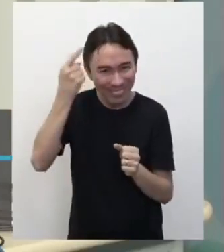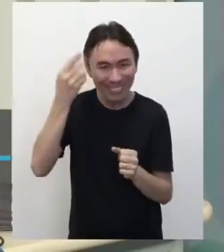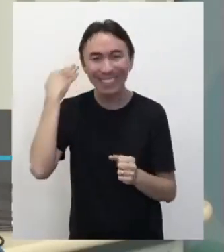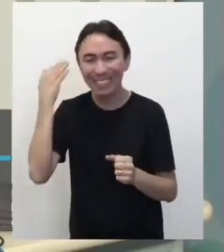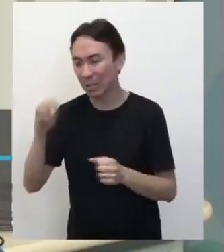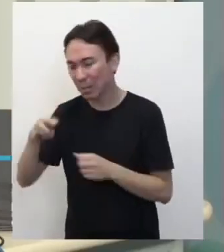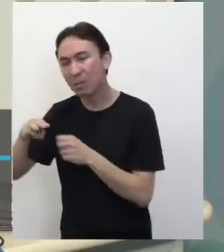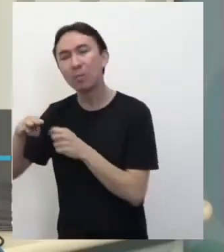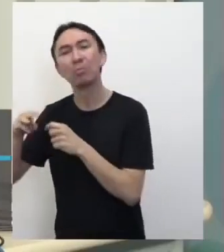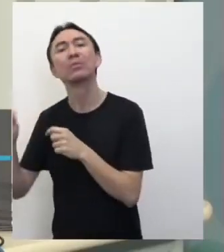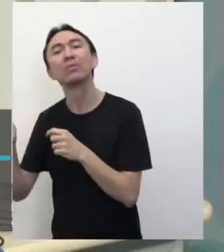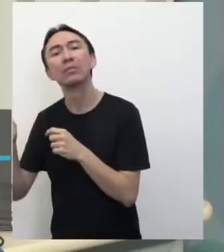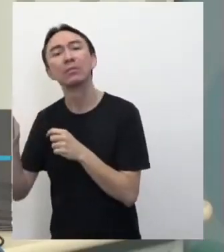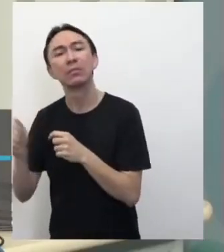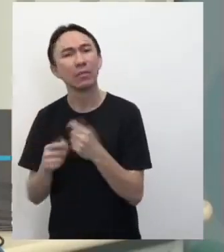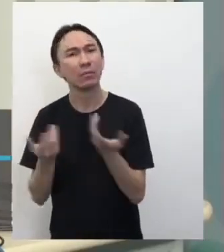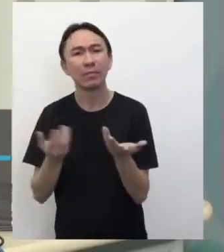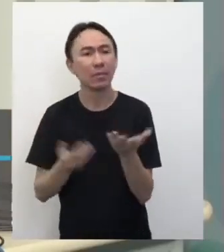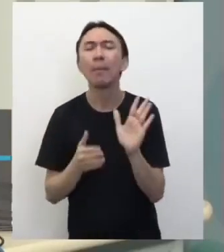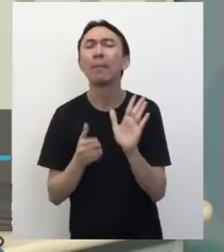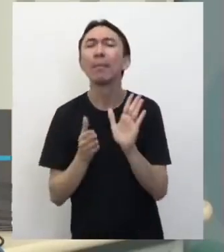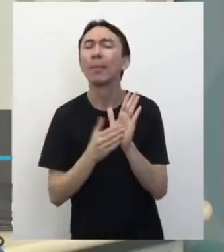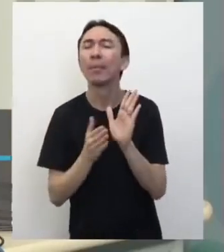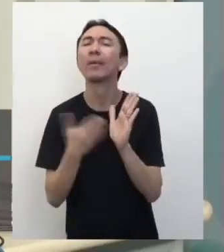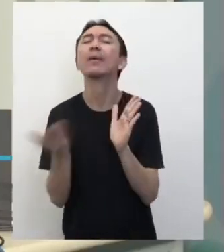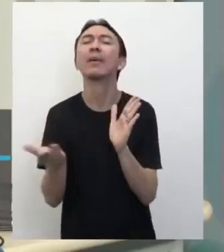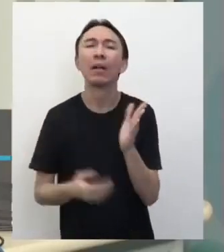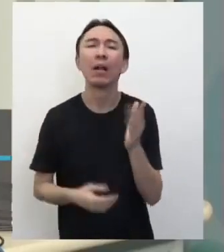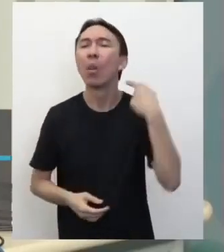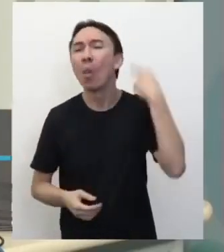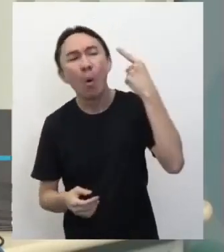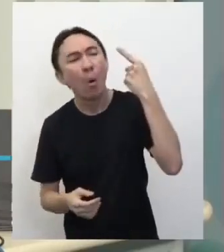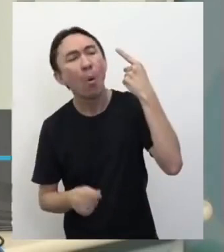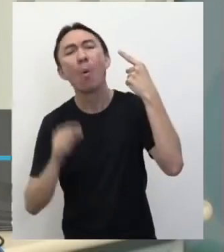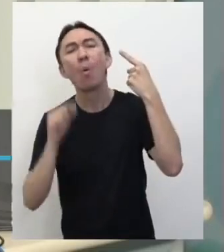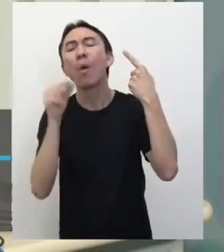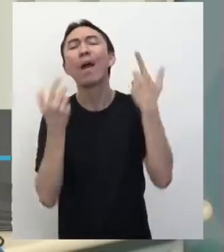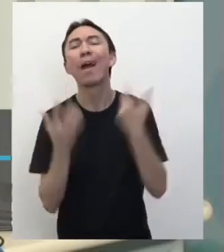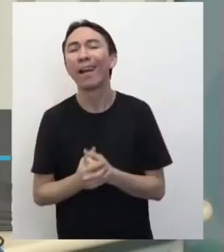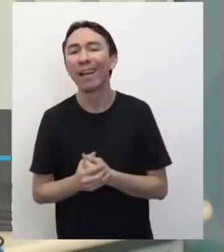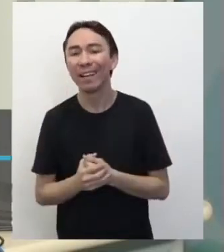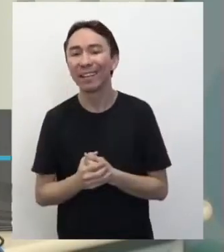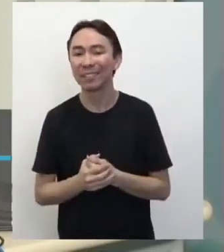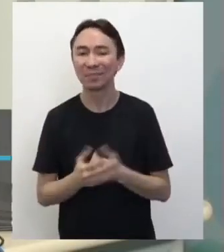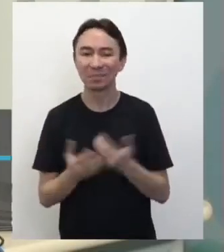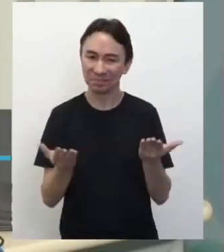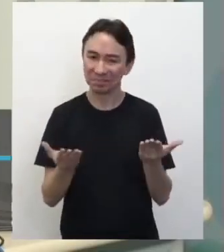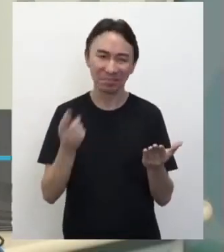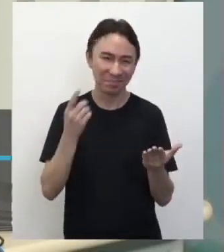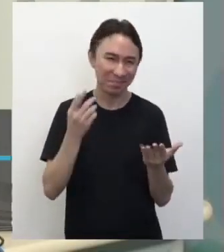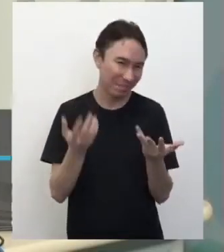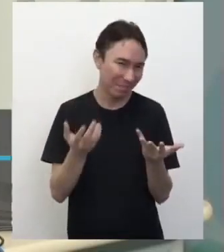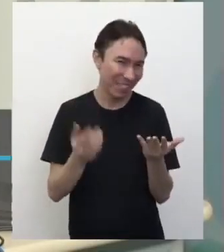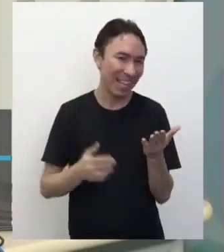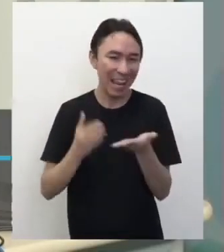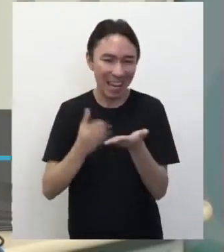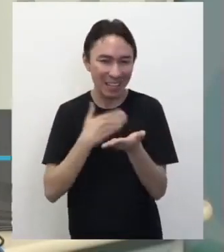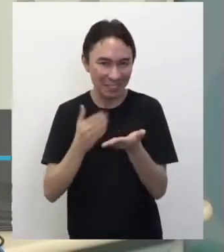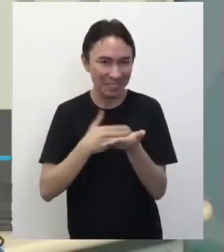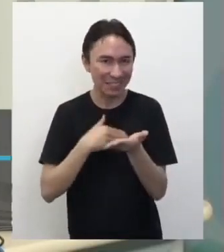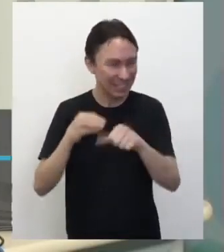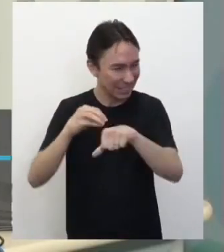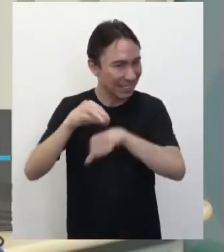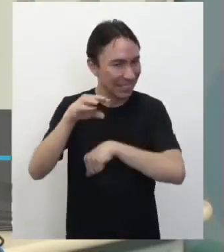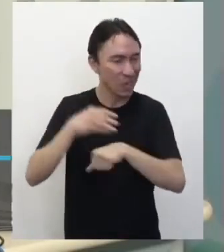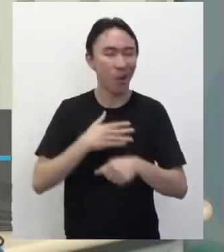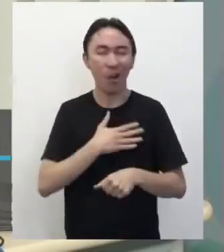propõem. Afinal, o que é a loucura? Essa pergunta, essa indagação. O que é a loucura? Eu trouxe até aqui, a gente adora indicar livros, tem um livro aqui